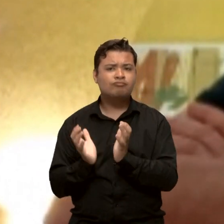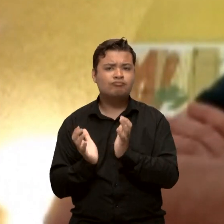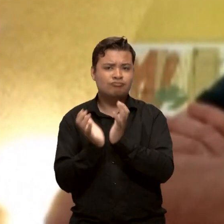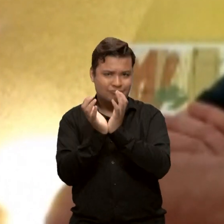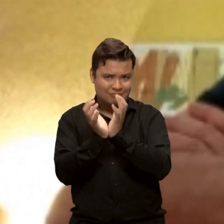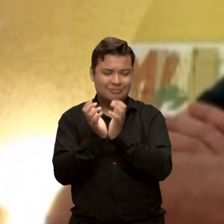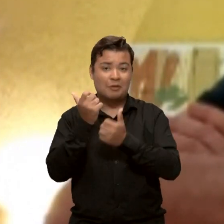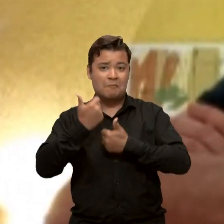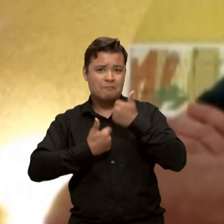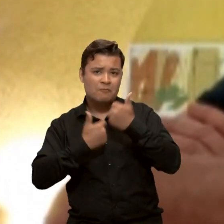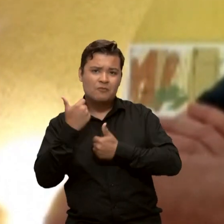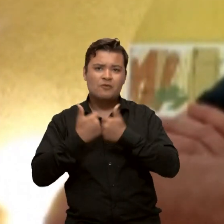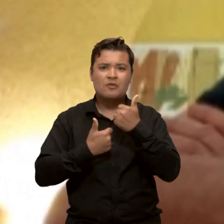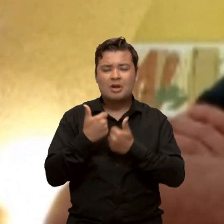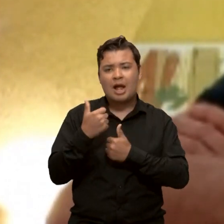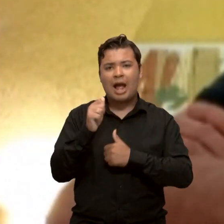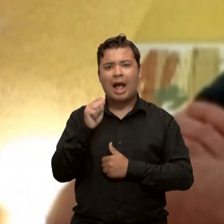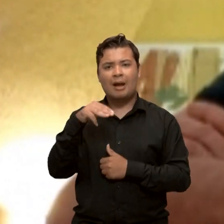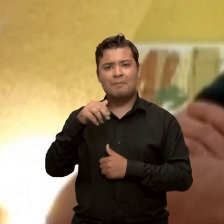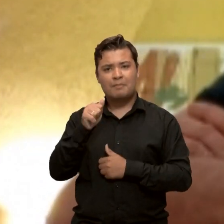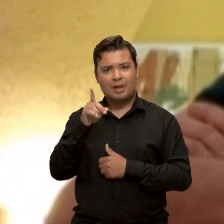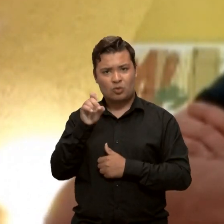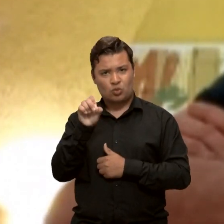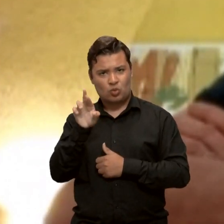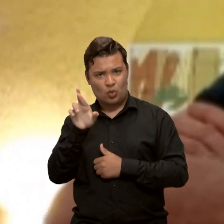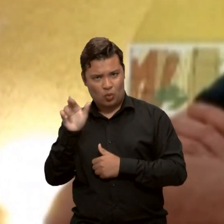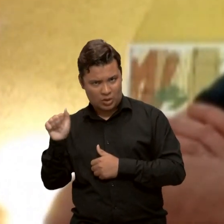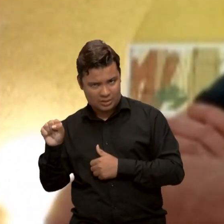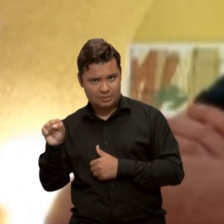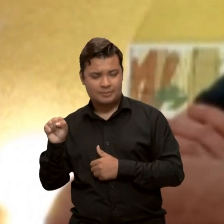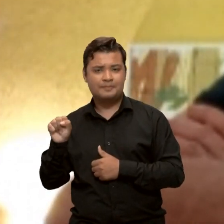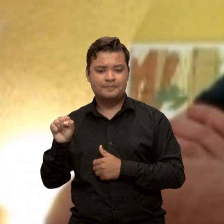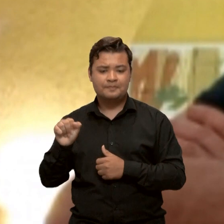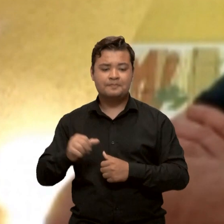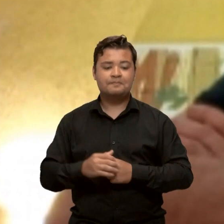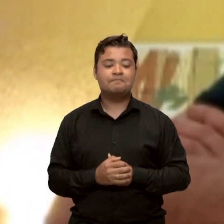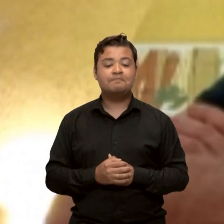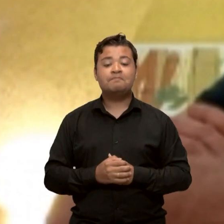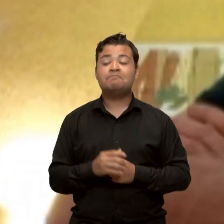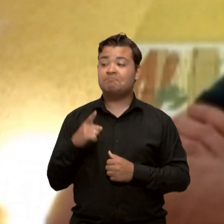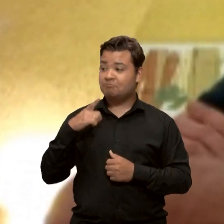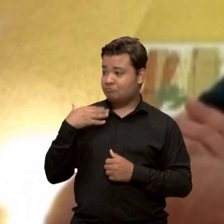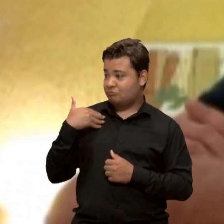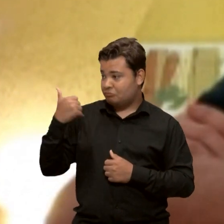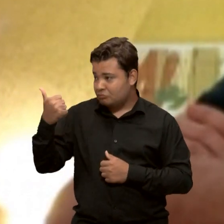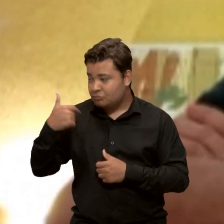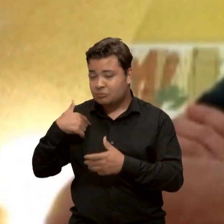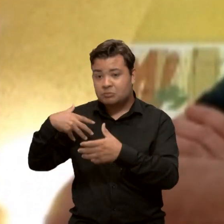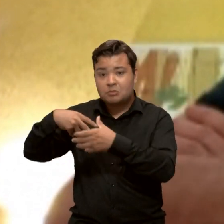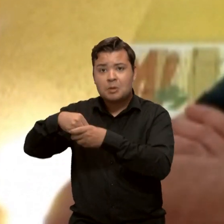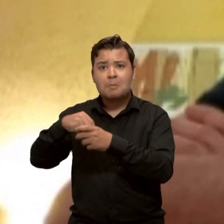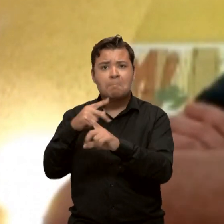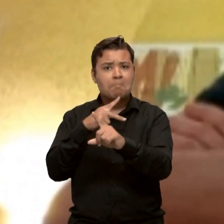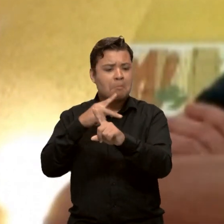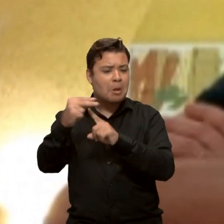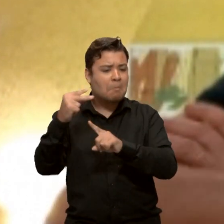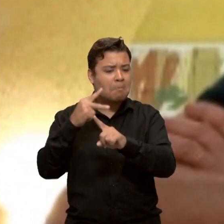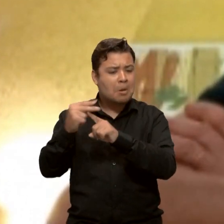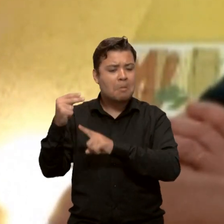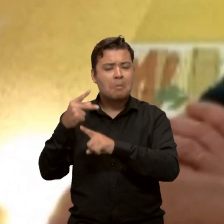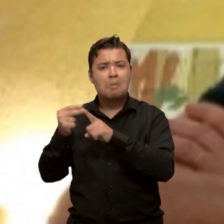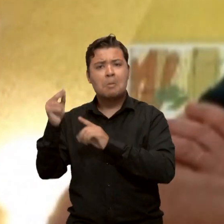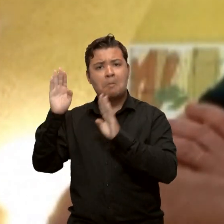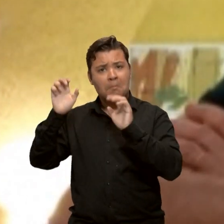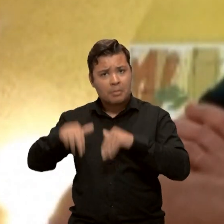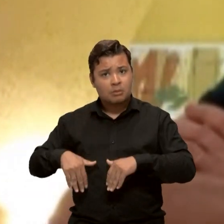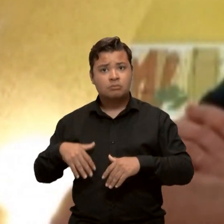amadoras, brasileiras amadoras, entendeu? Fui diversas vezes convocado, fomos campeões e tudo mais. Então, assim, as